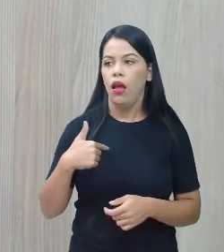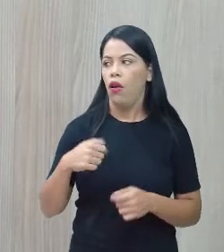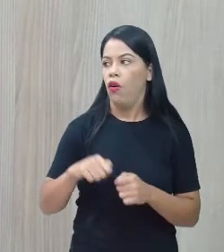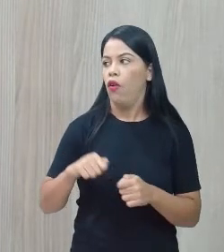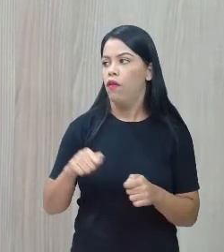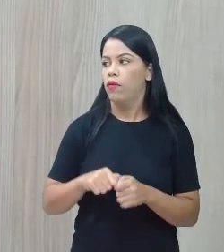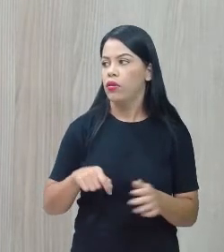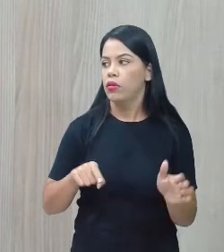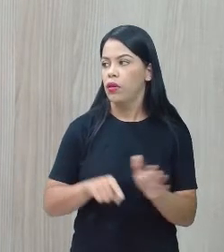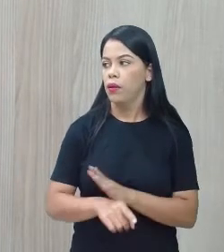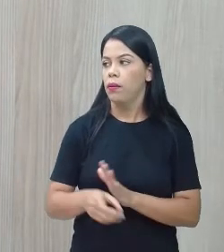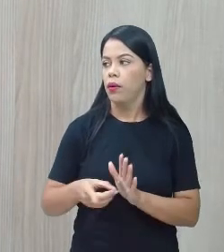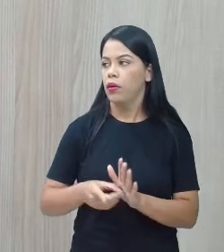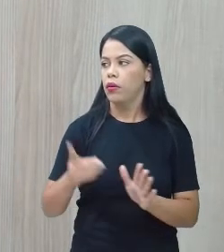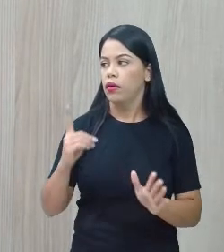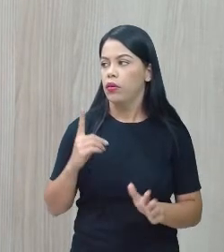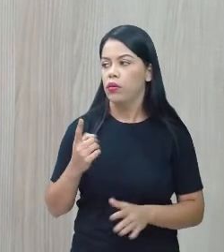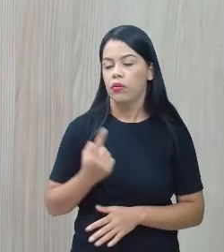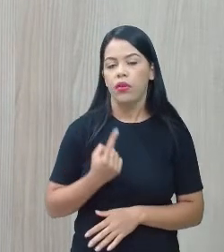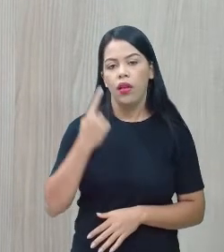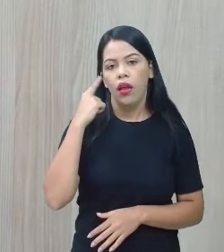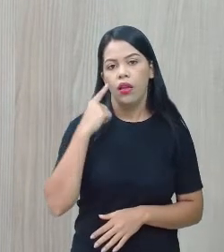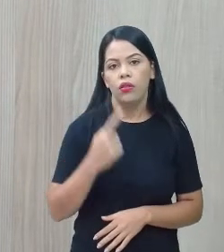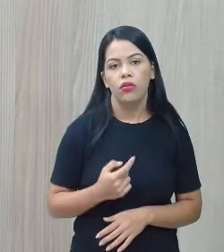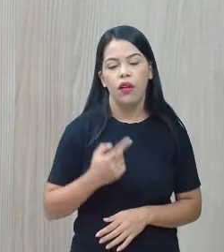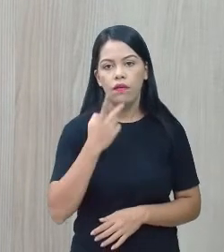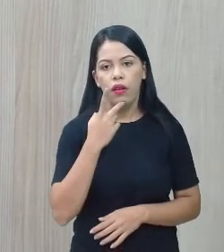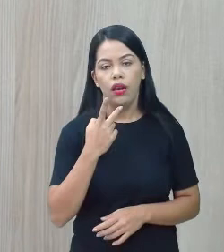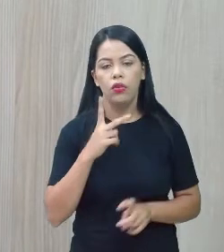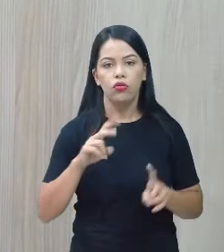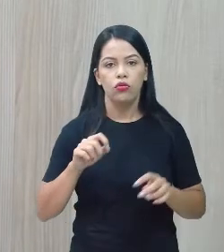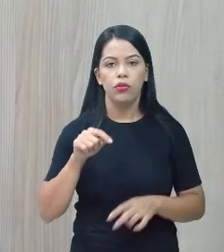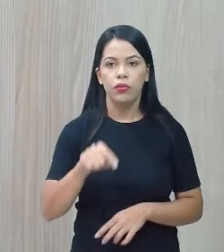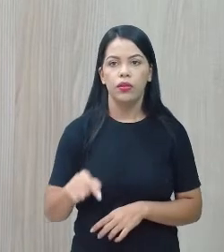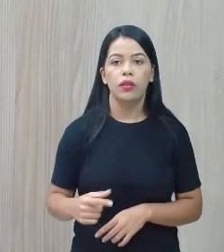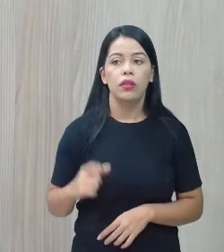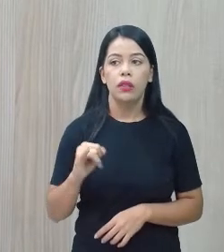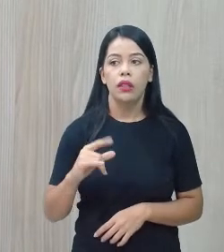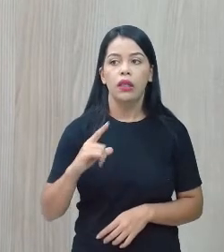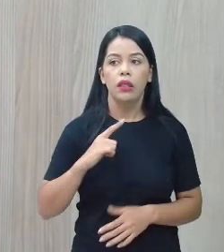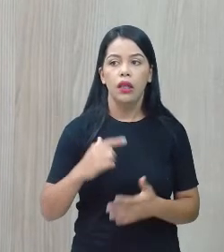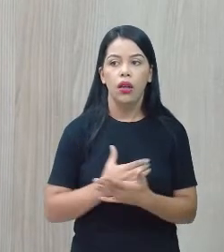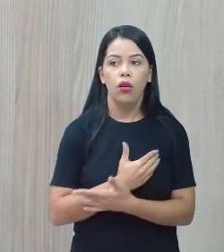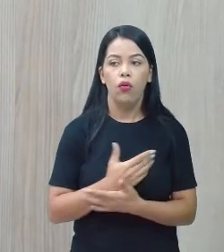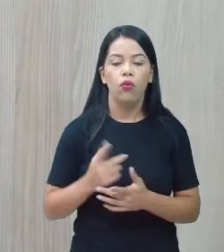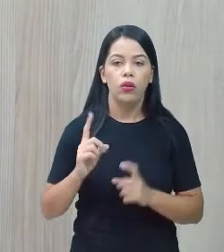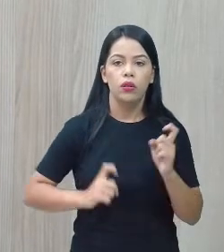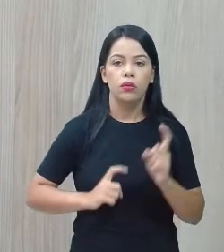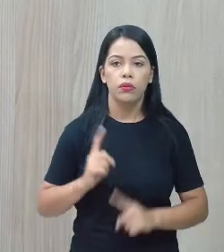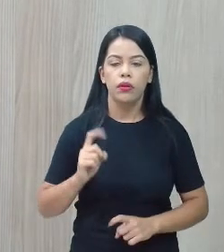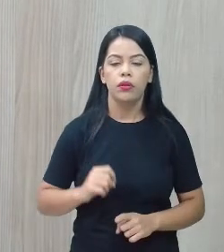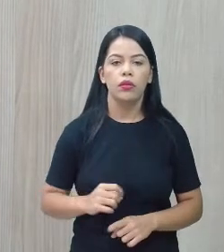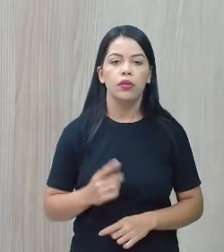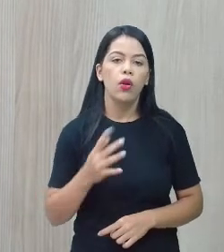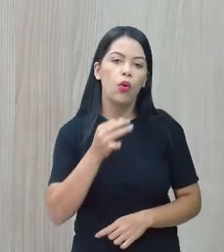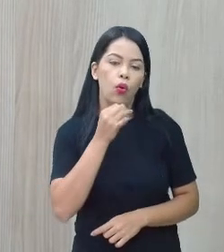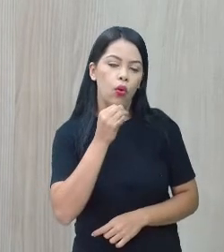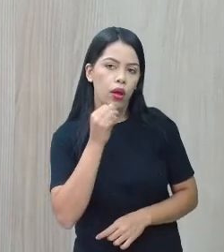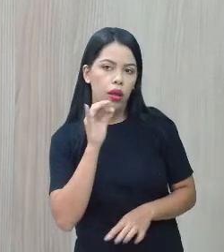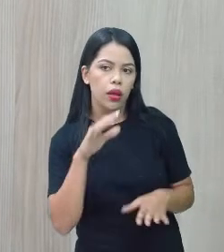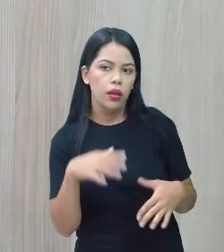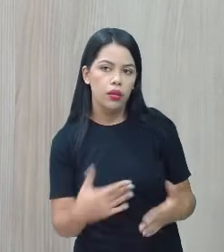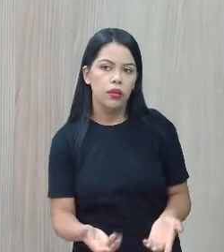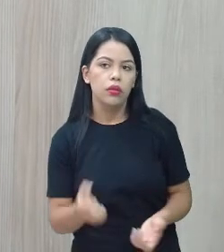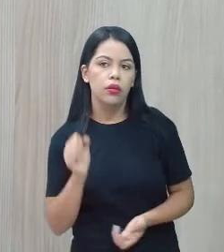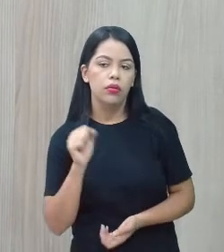De repente, ela esteja se referindo a isso. Se eles tinham algumas expressões. Claro, que eles conhecem. Então, ela disse